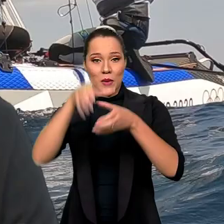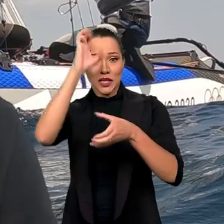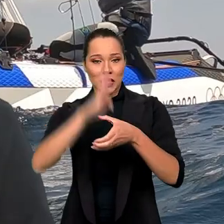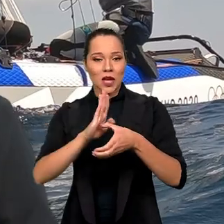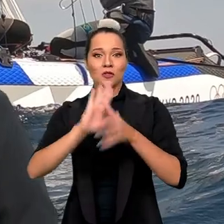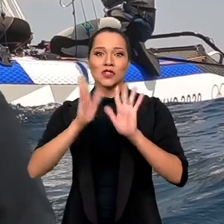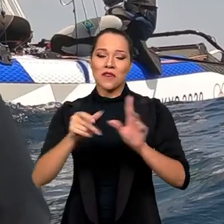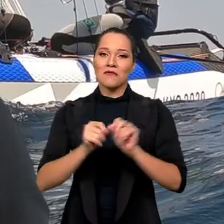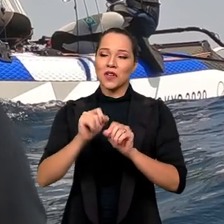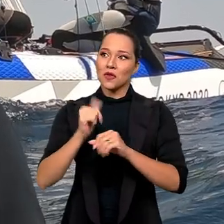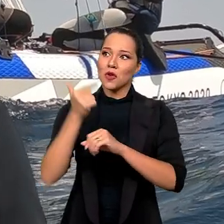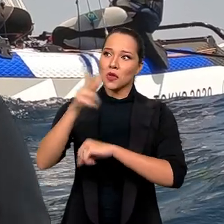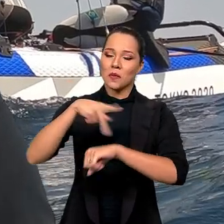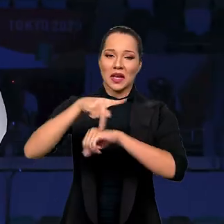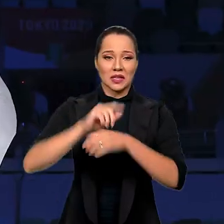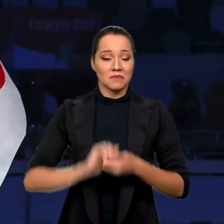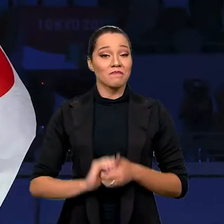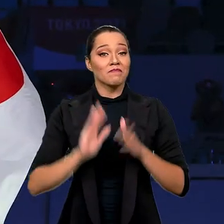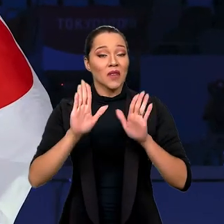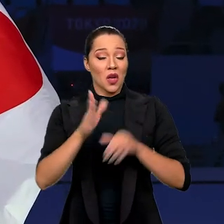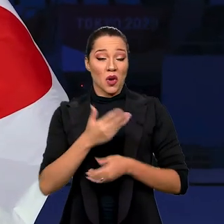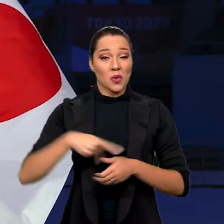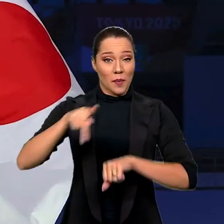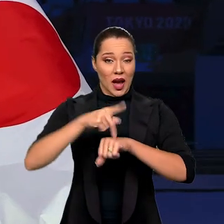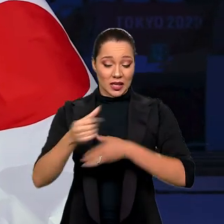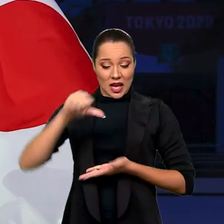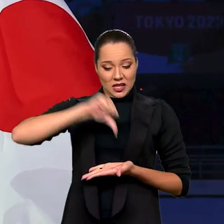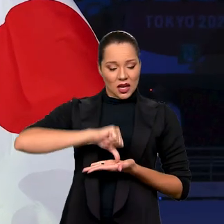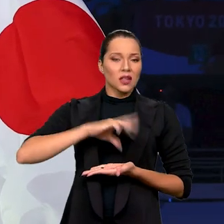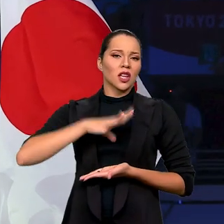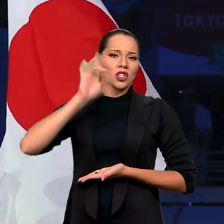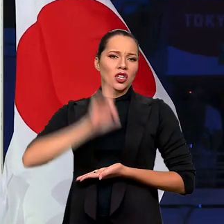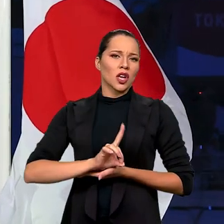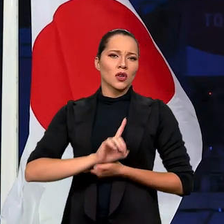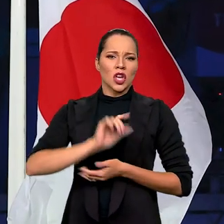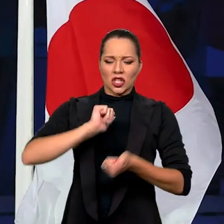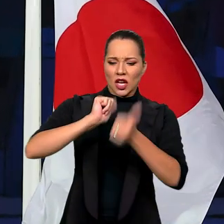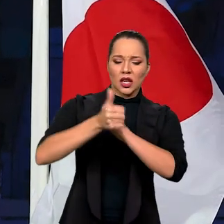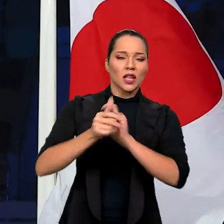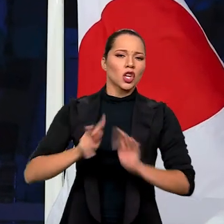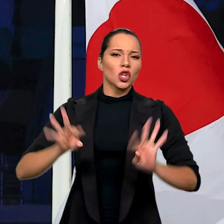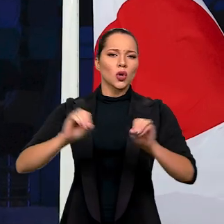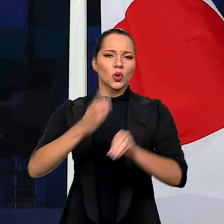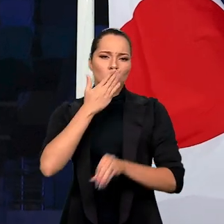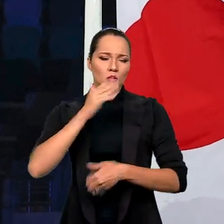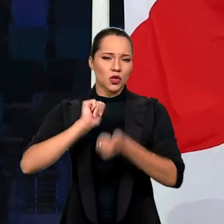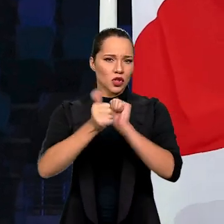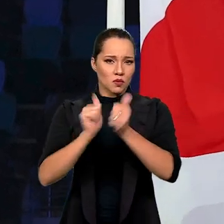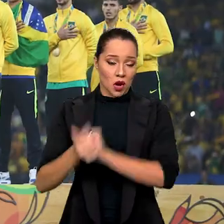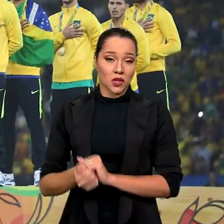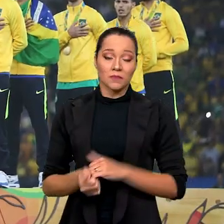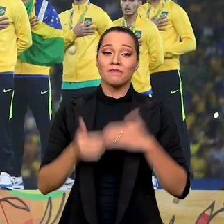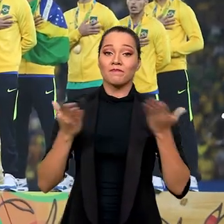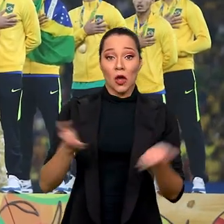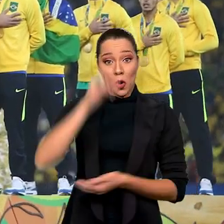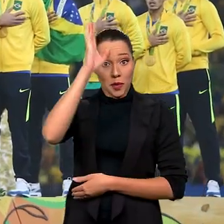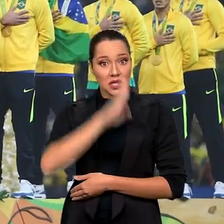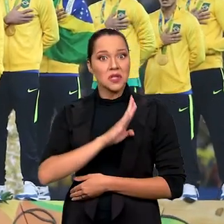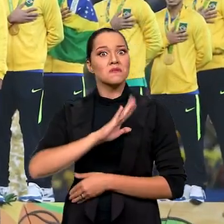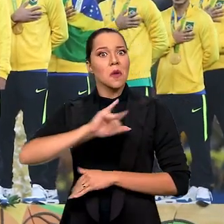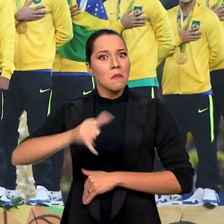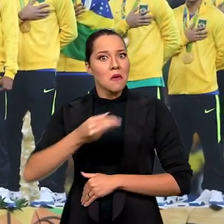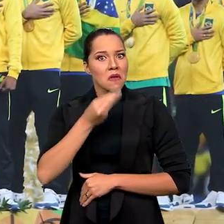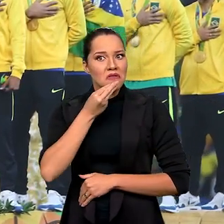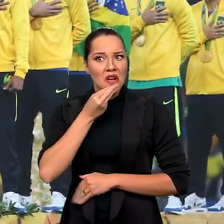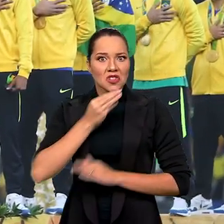já realizada fora do Brasil. Até porque quando o país é sede, tem direito de colocar atletas em todas as modalidades. Aliás, o Brasil tem